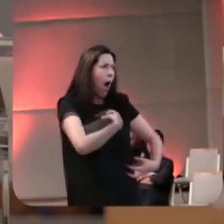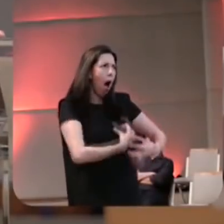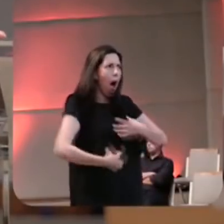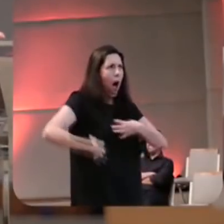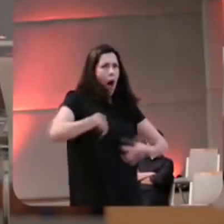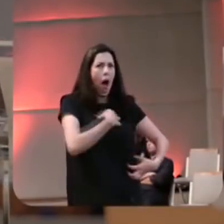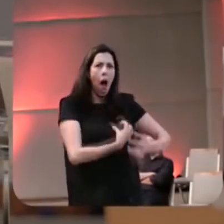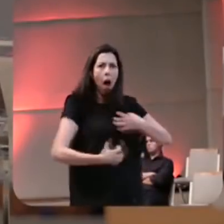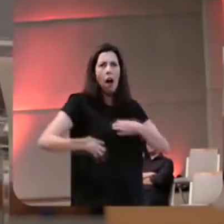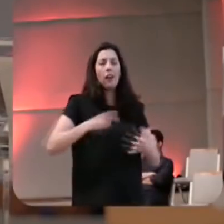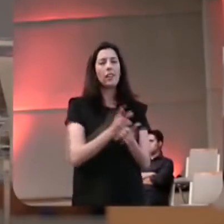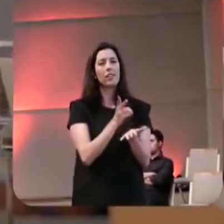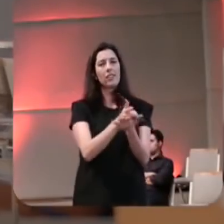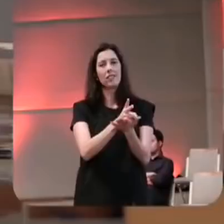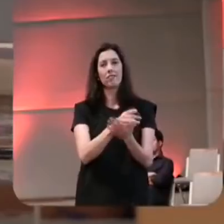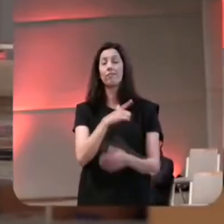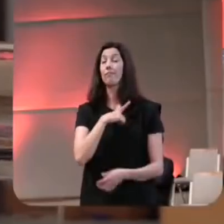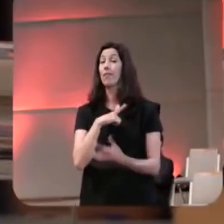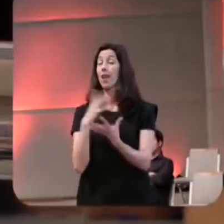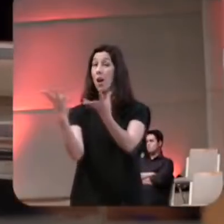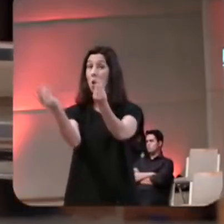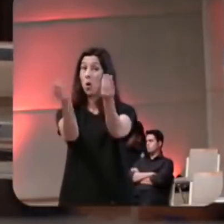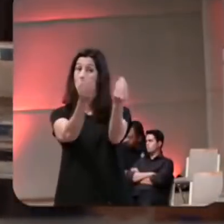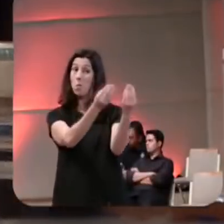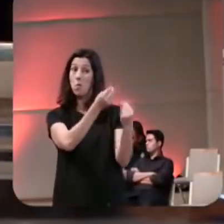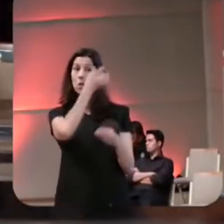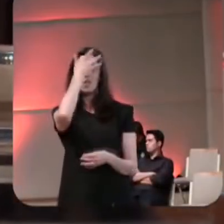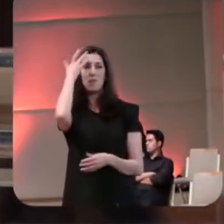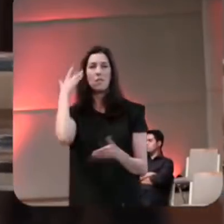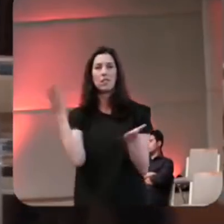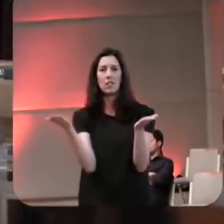Há muito crente vivendo na